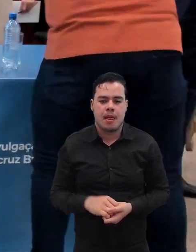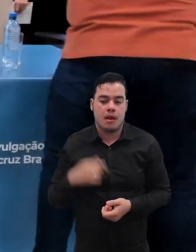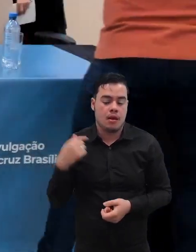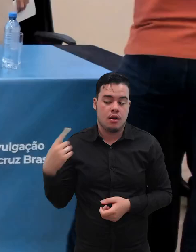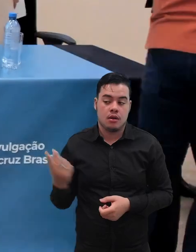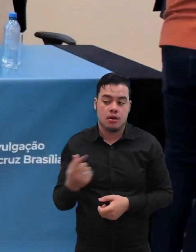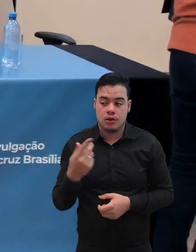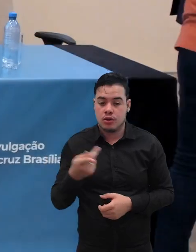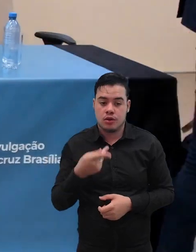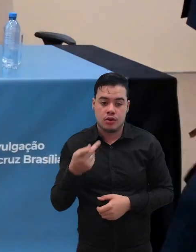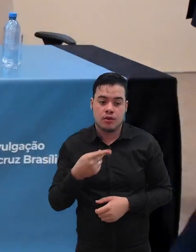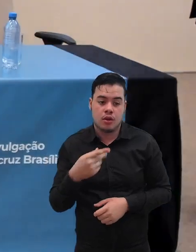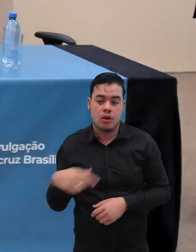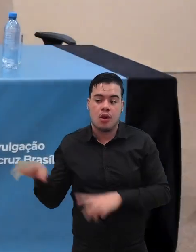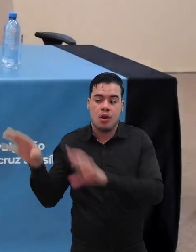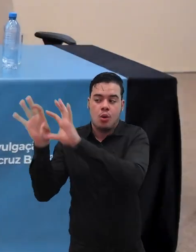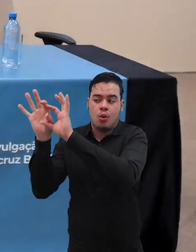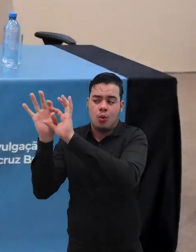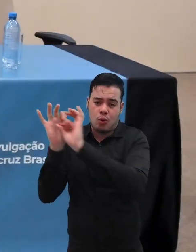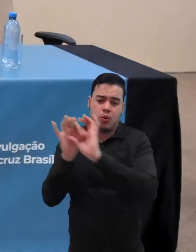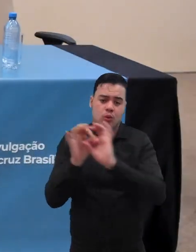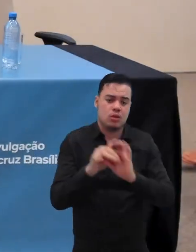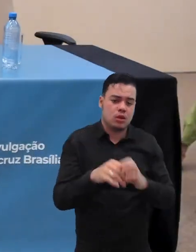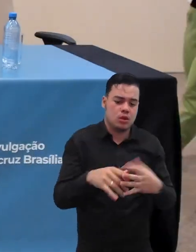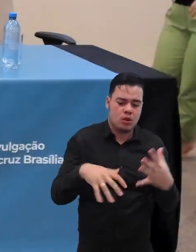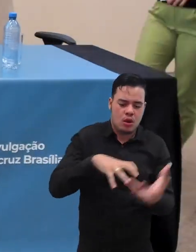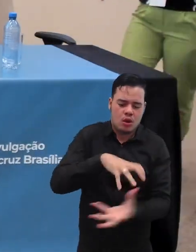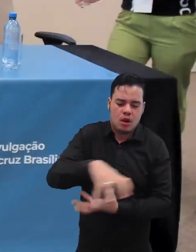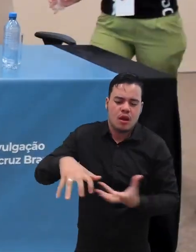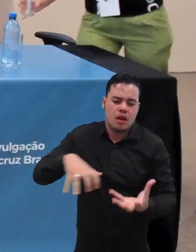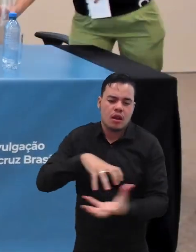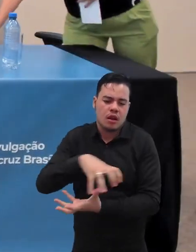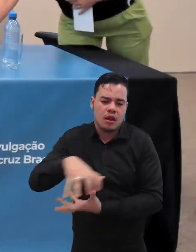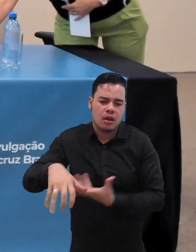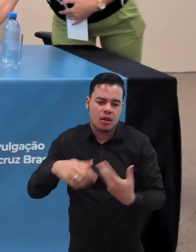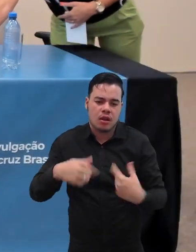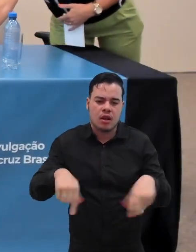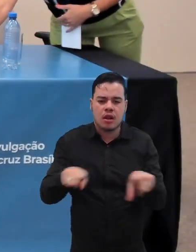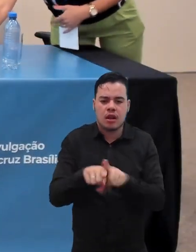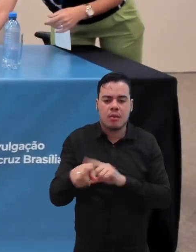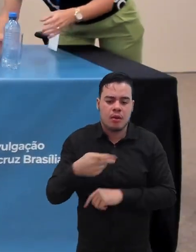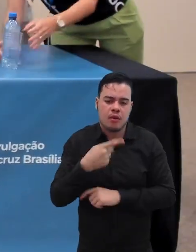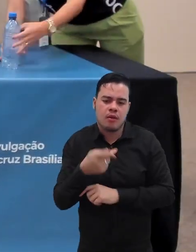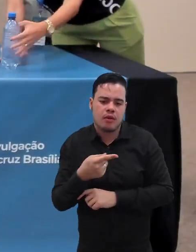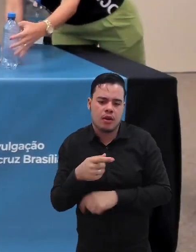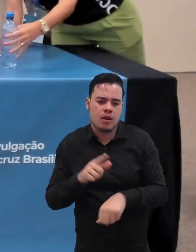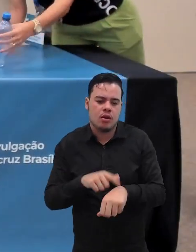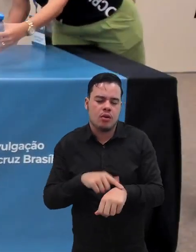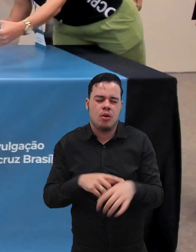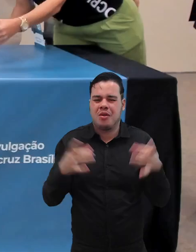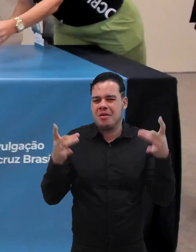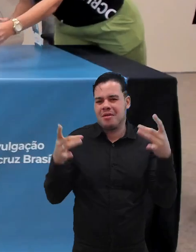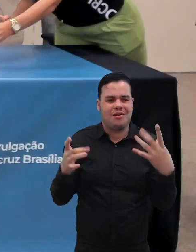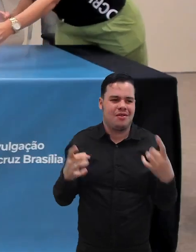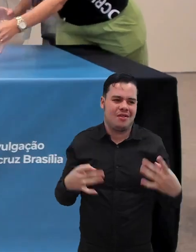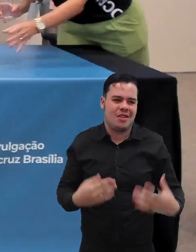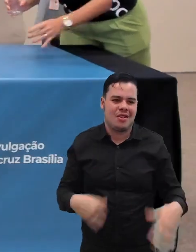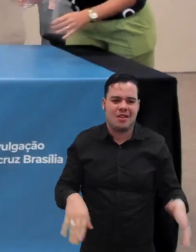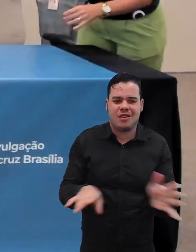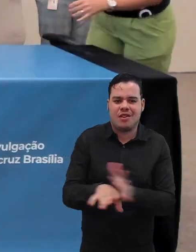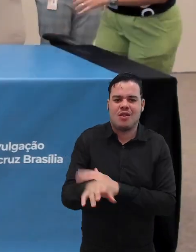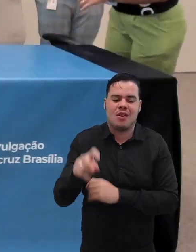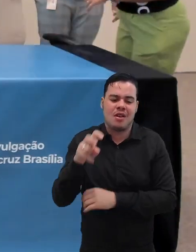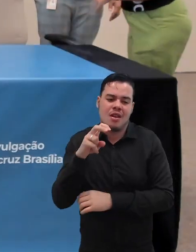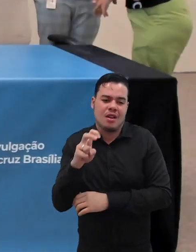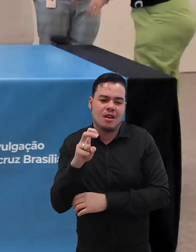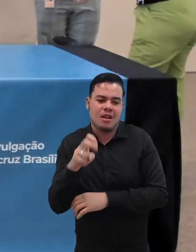A gente falou do nosso contexto, né, da greve, mas também falar que a gente está num momento especial, porque a gente acabou de vir da 5ª